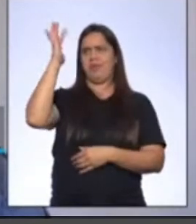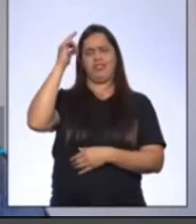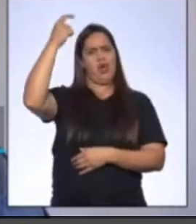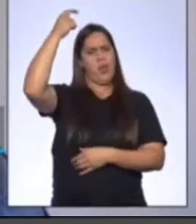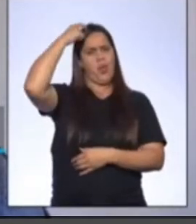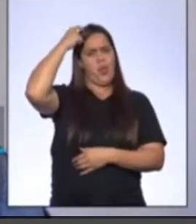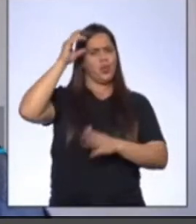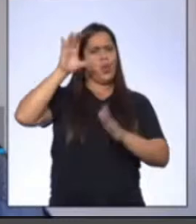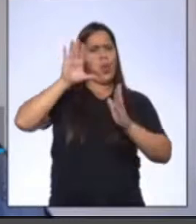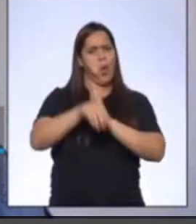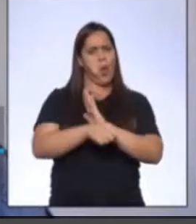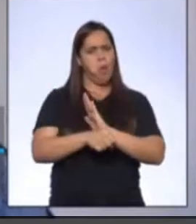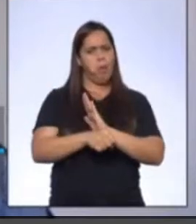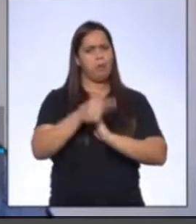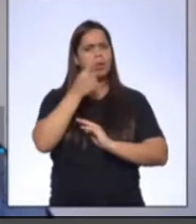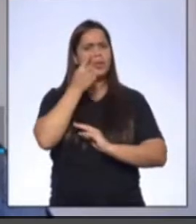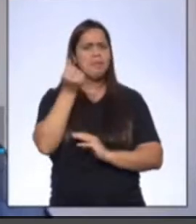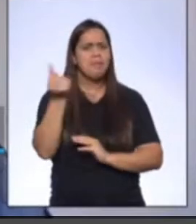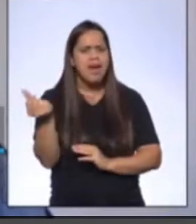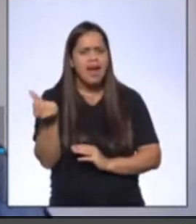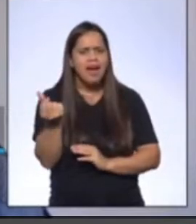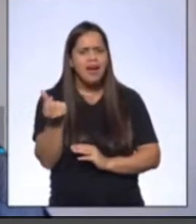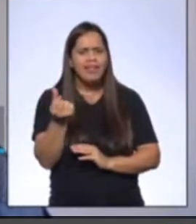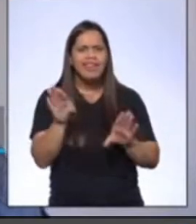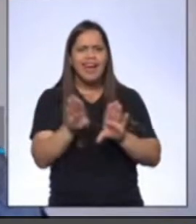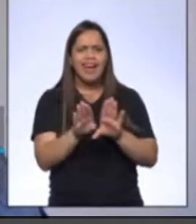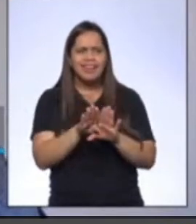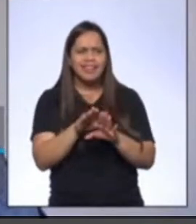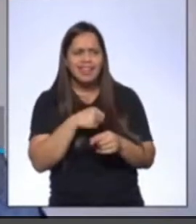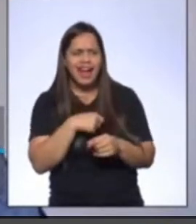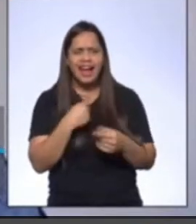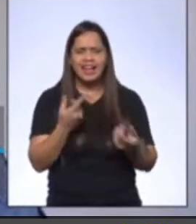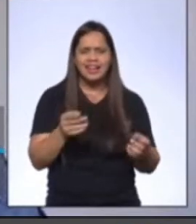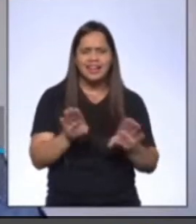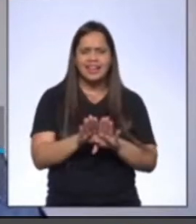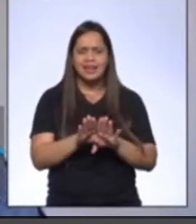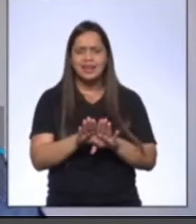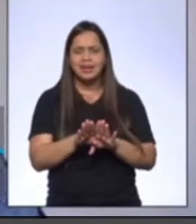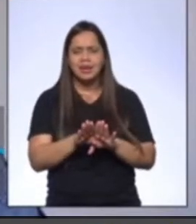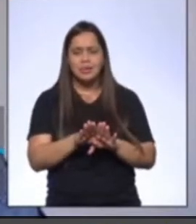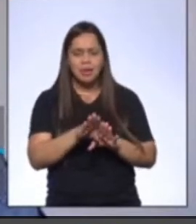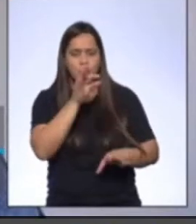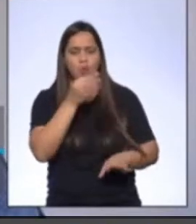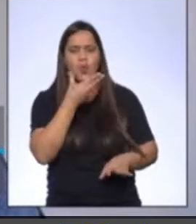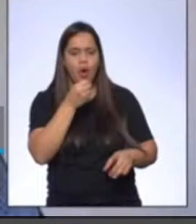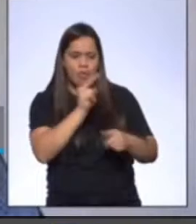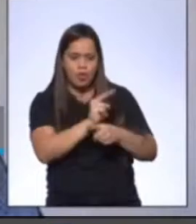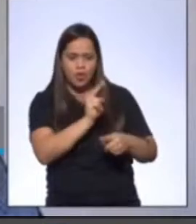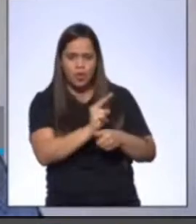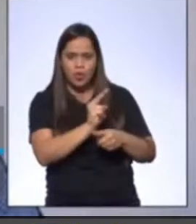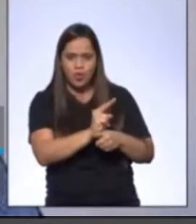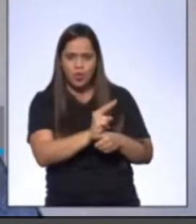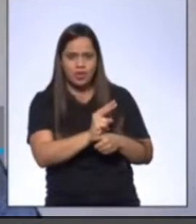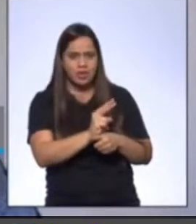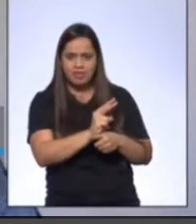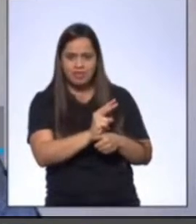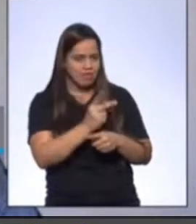consegue enganar o apicultor e continuar roubando? Todas as medidas foram por água abaixo,